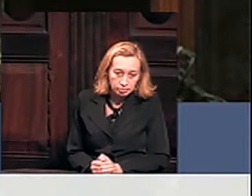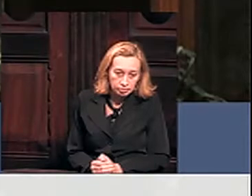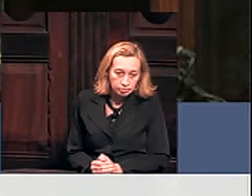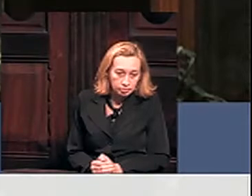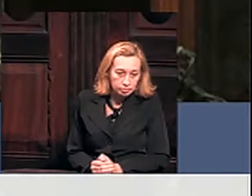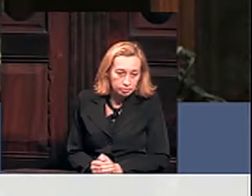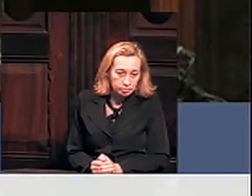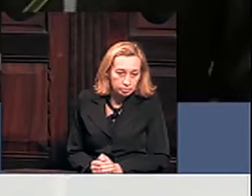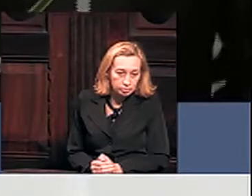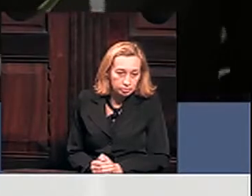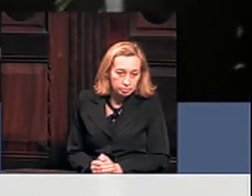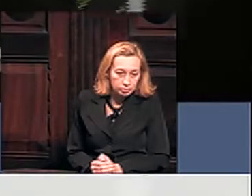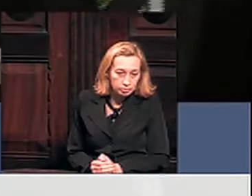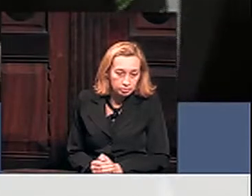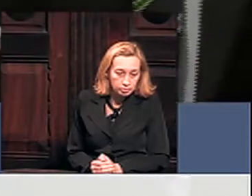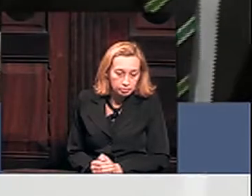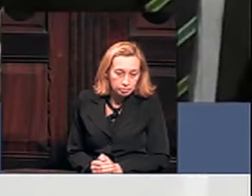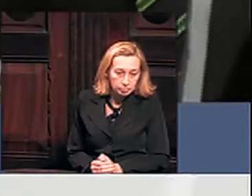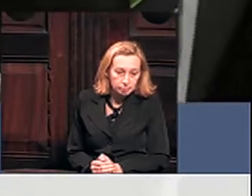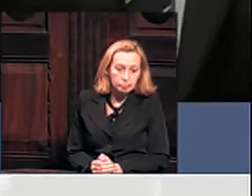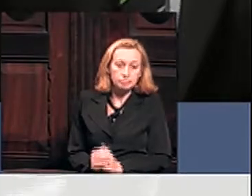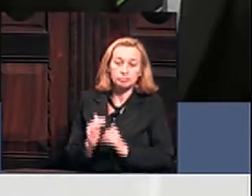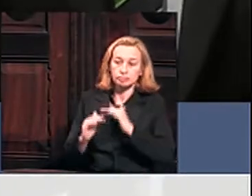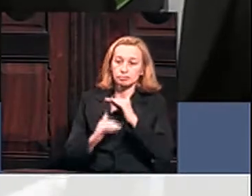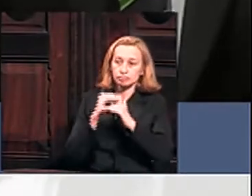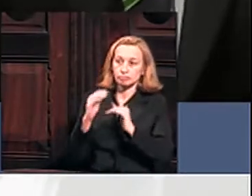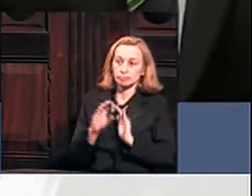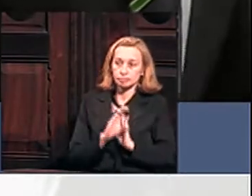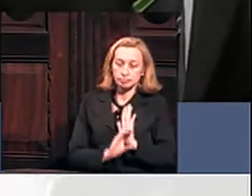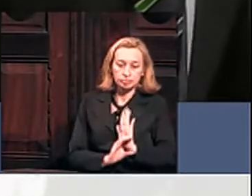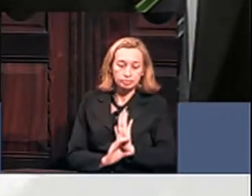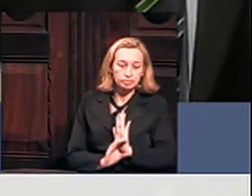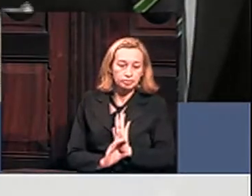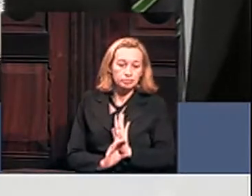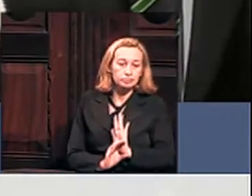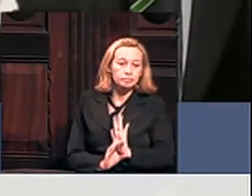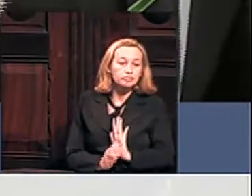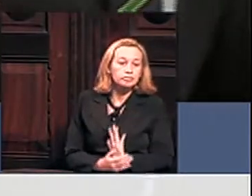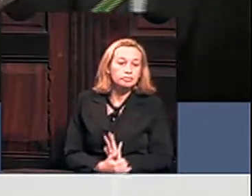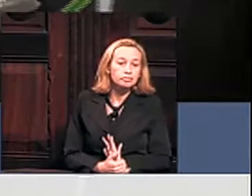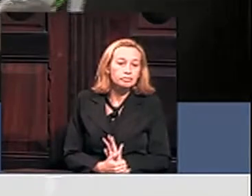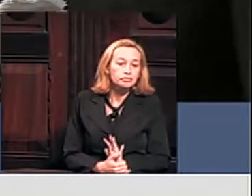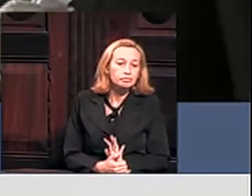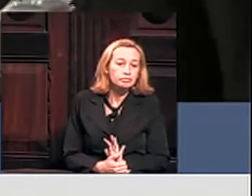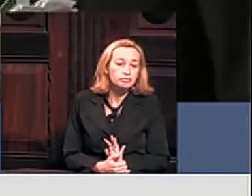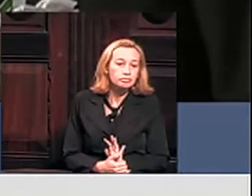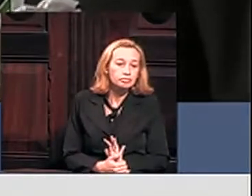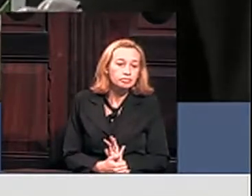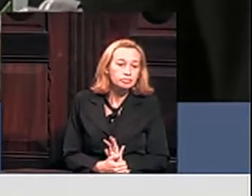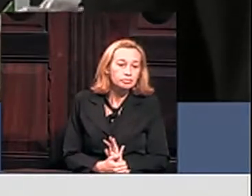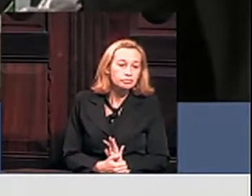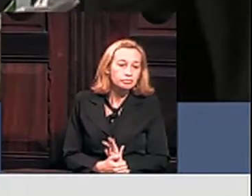Oi. A 18 também, com subemenda. Com subemenda.